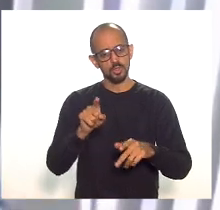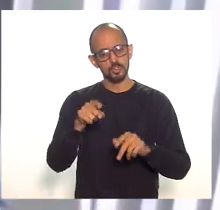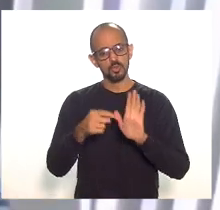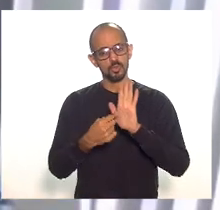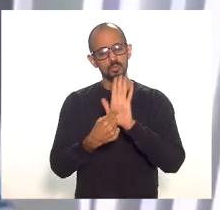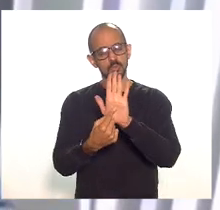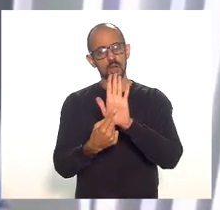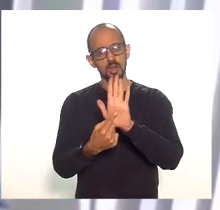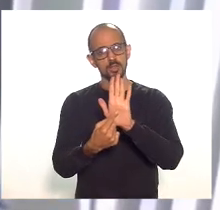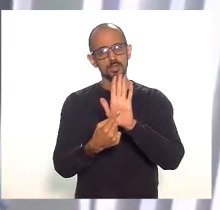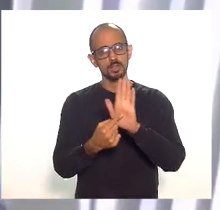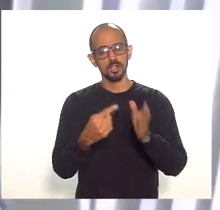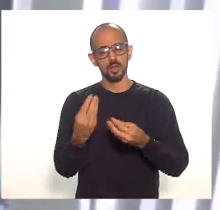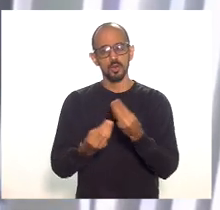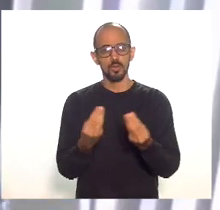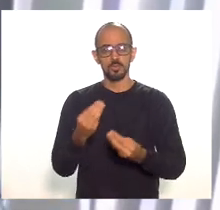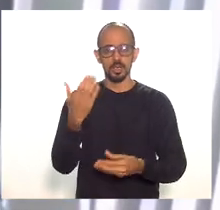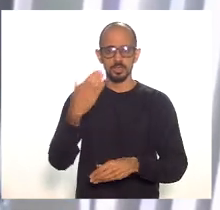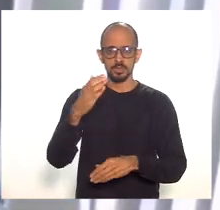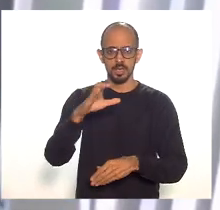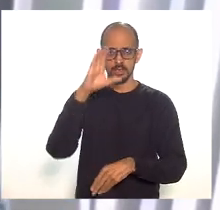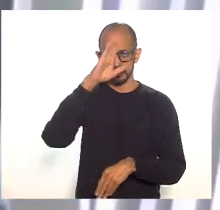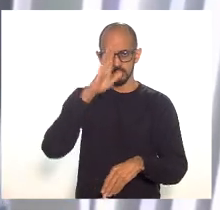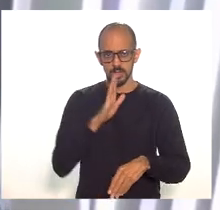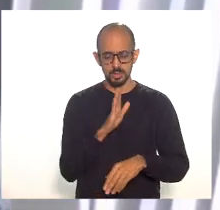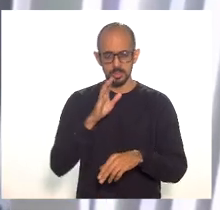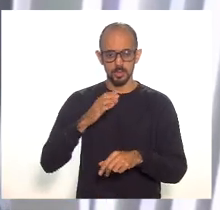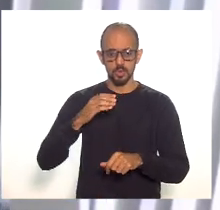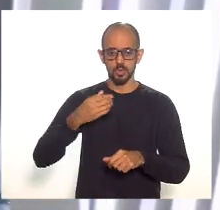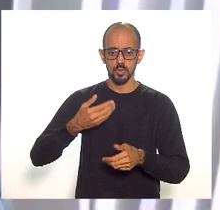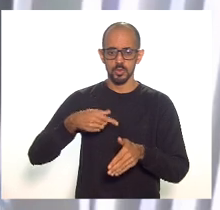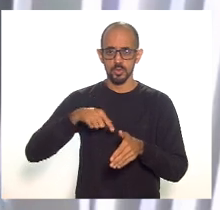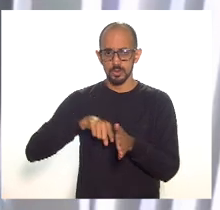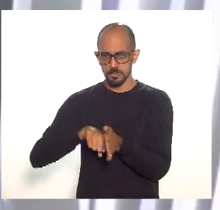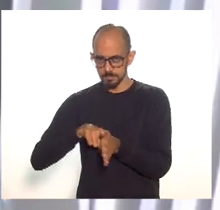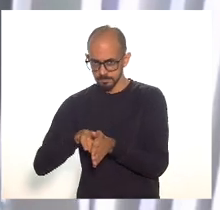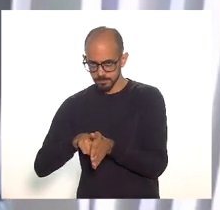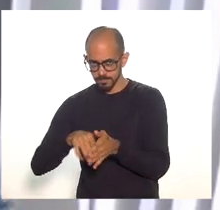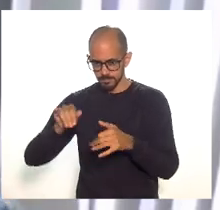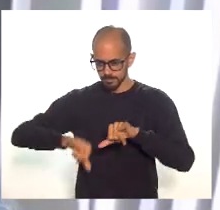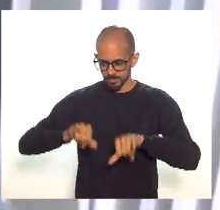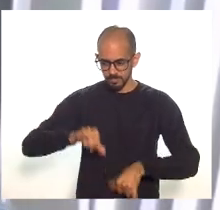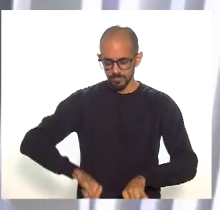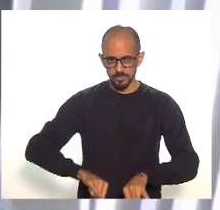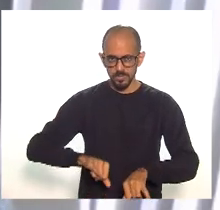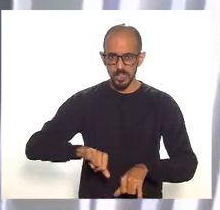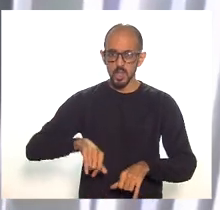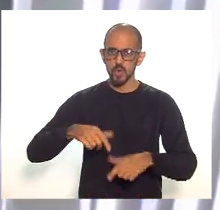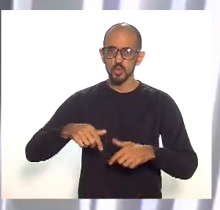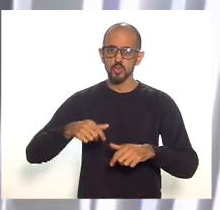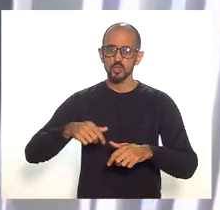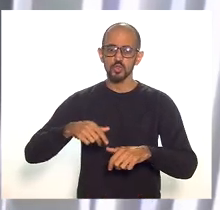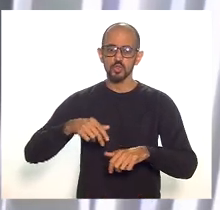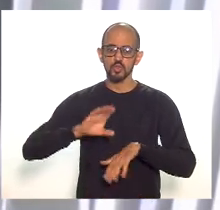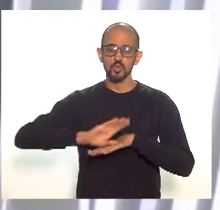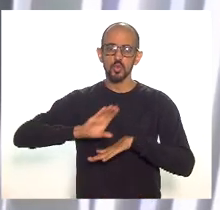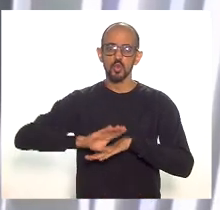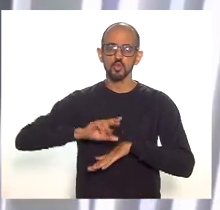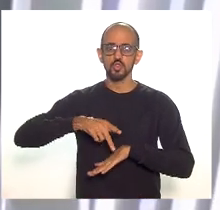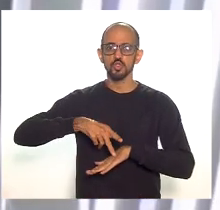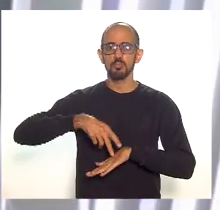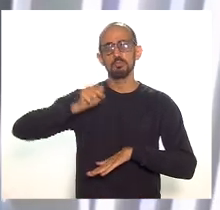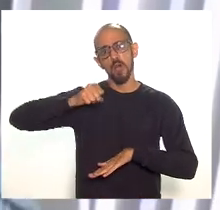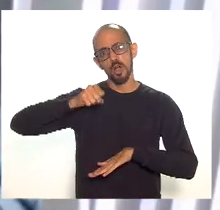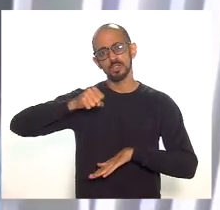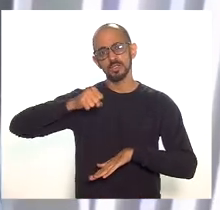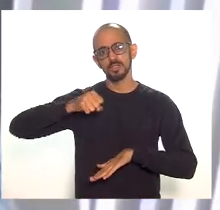coloca a ciência brasileira, os cientistas, o laboratório de pesquisa, os programas de pós-graduação numa situação de limbo